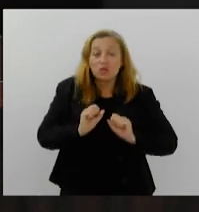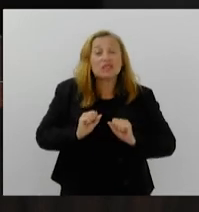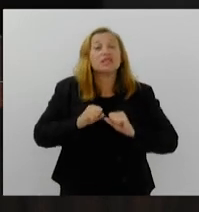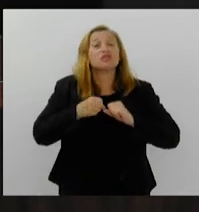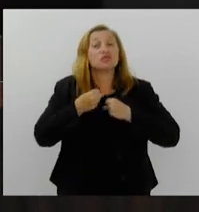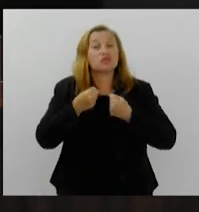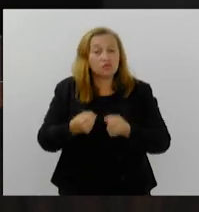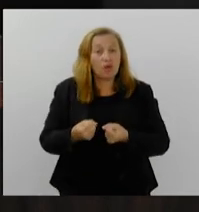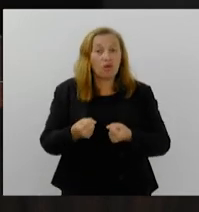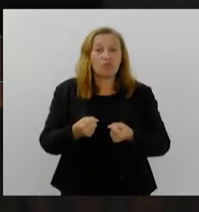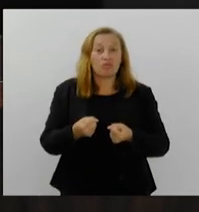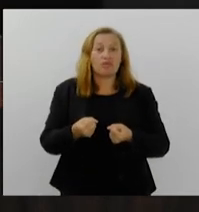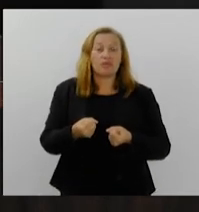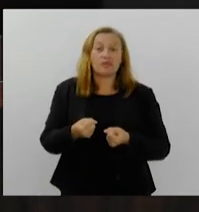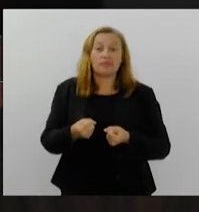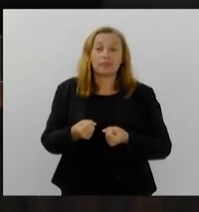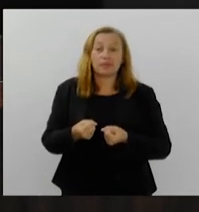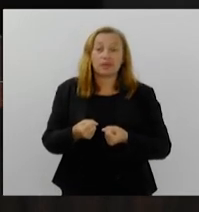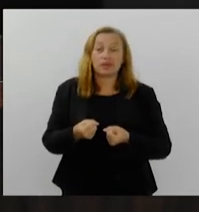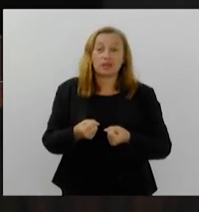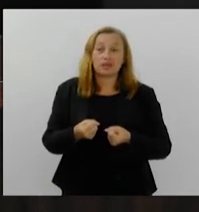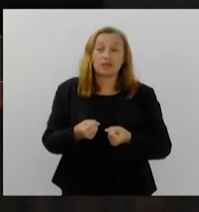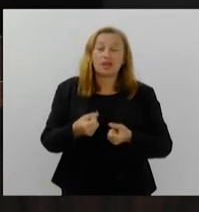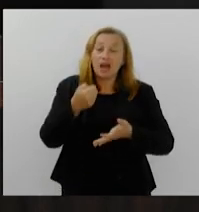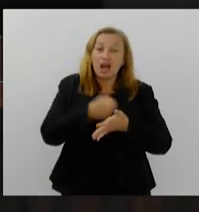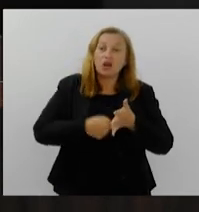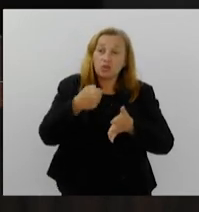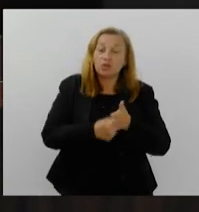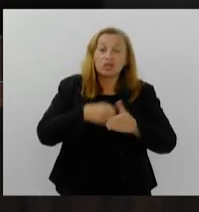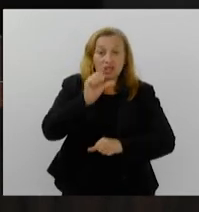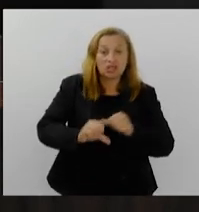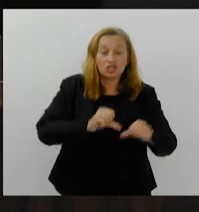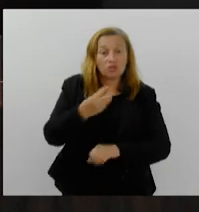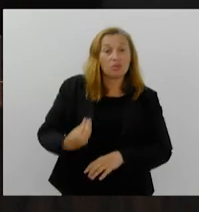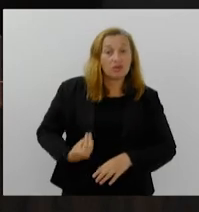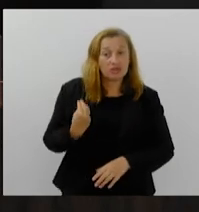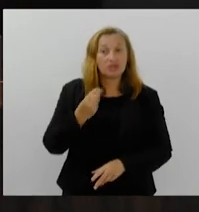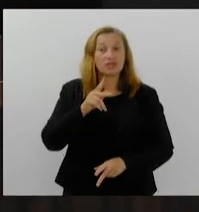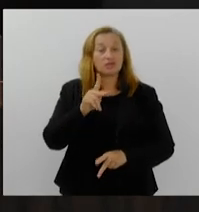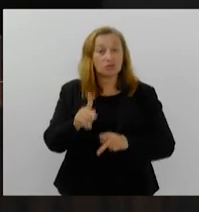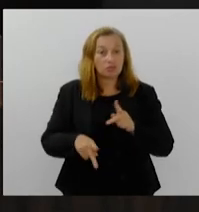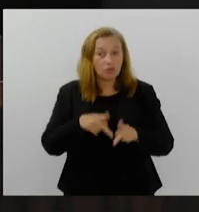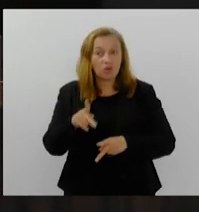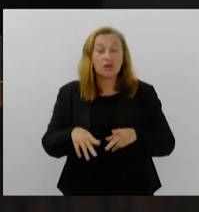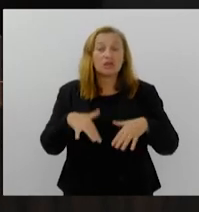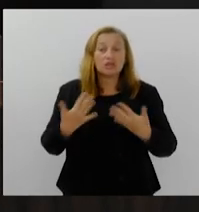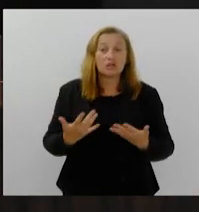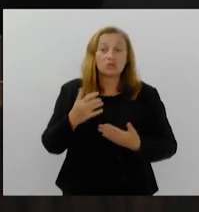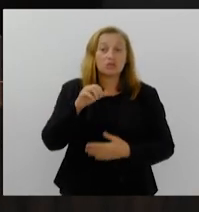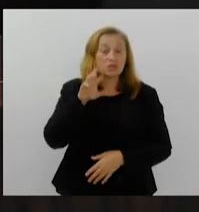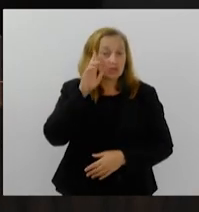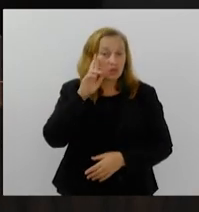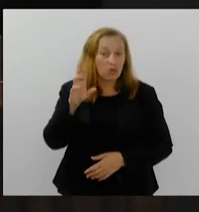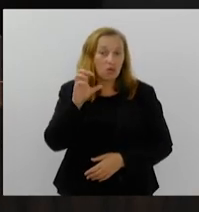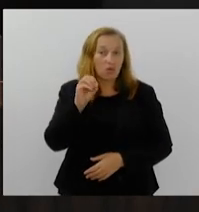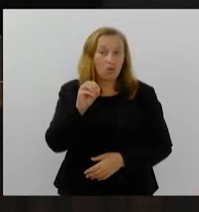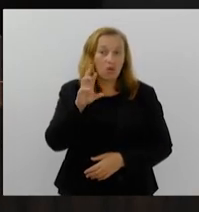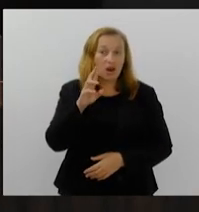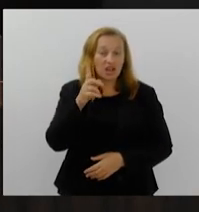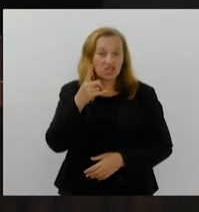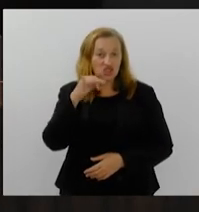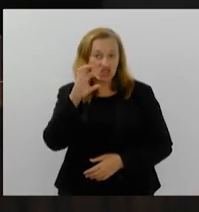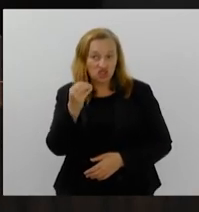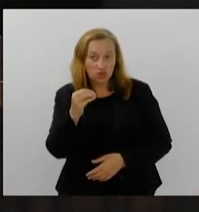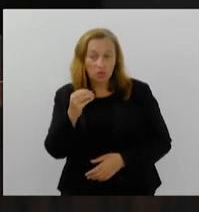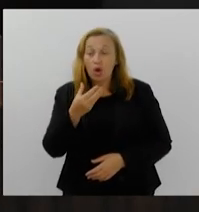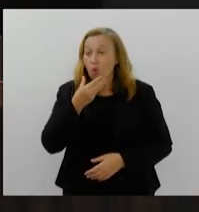dedicam de tal forma a causas que transformam a vida das pessoas. E o senhor Orlandino é um homem